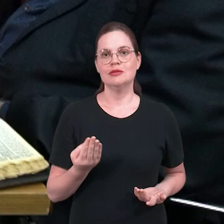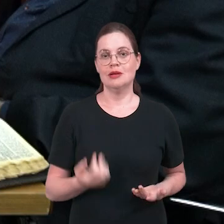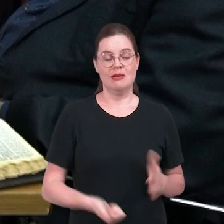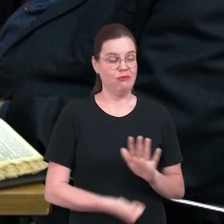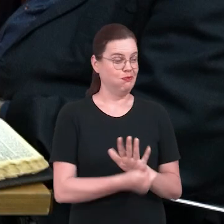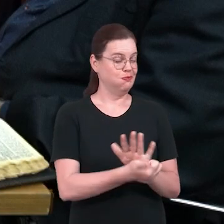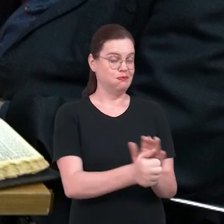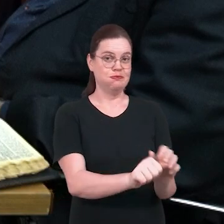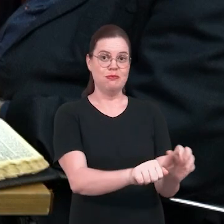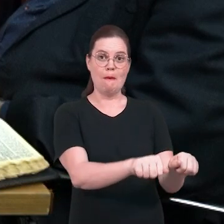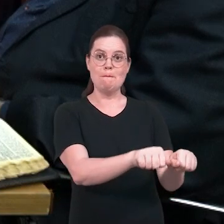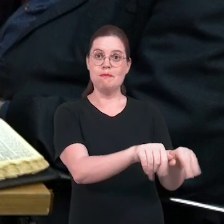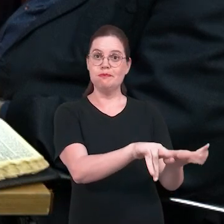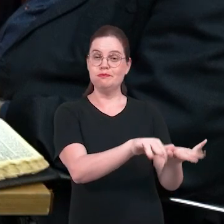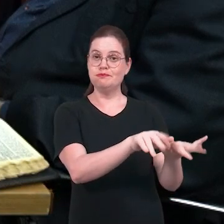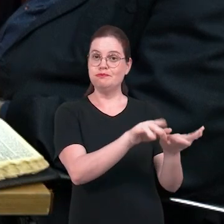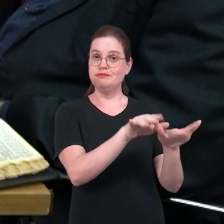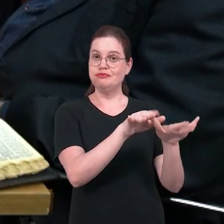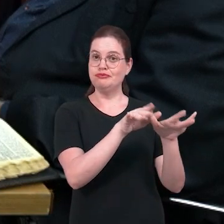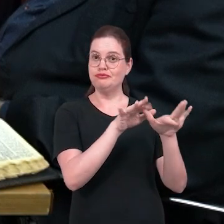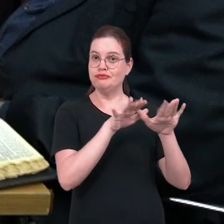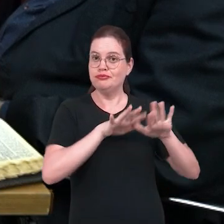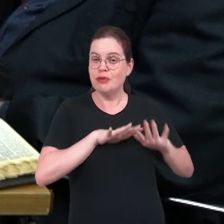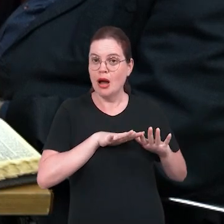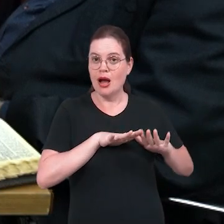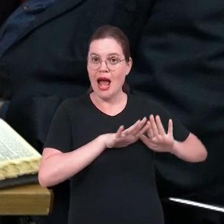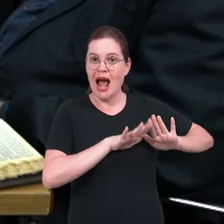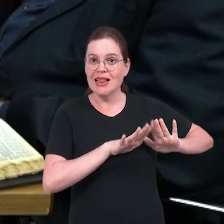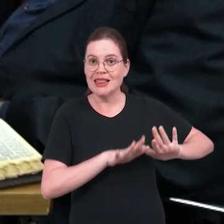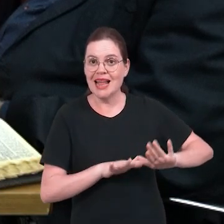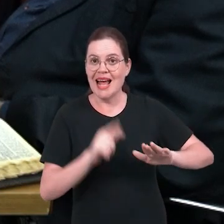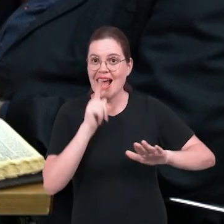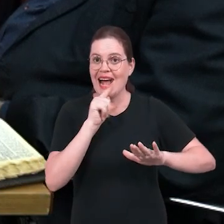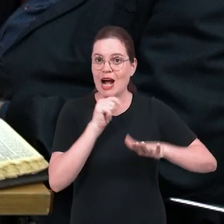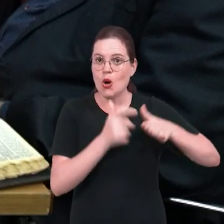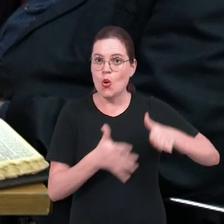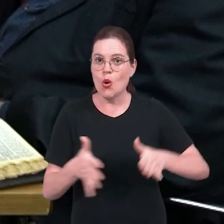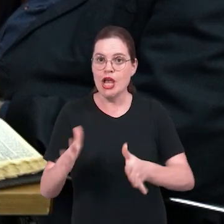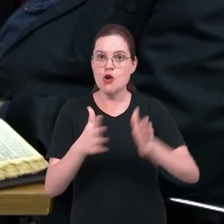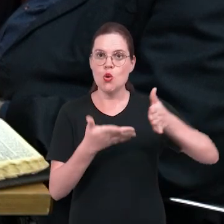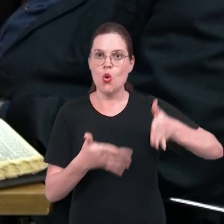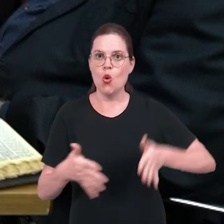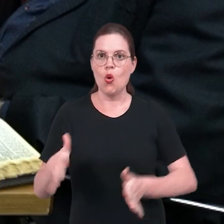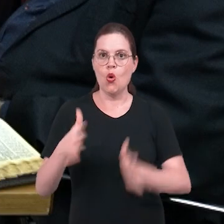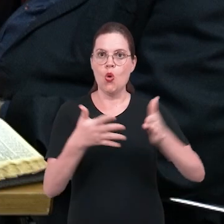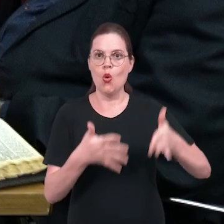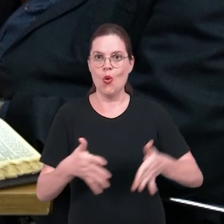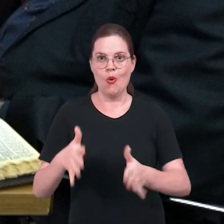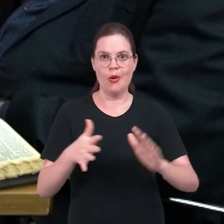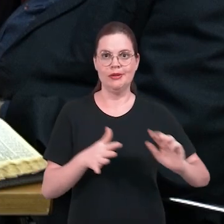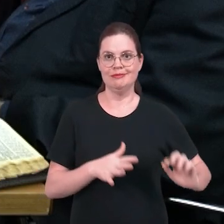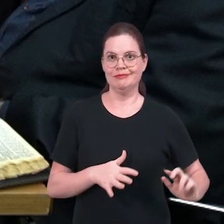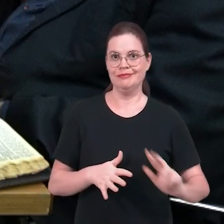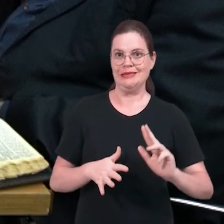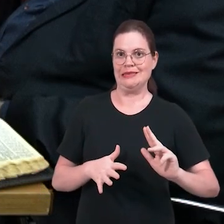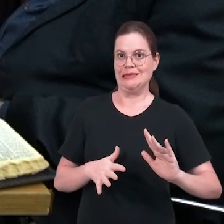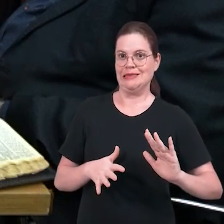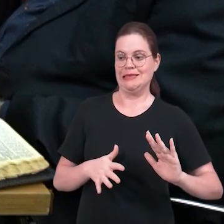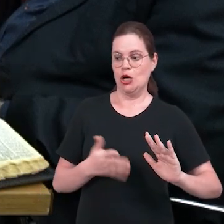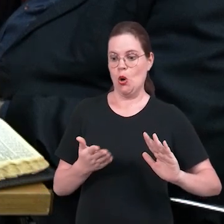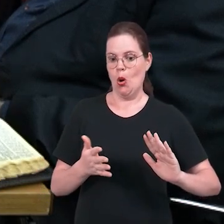Aquela multidão, e não se atravessa um rio, uma multidão dessa, de um minuto para o